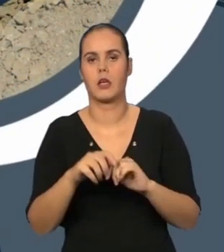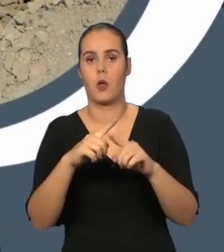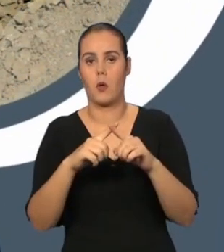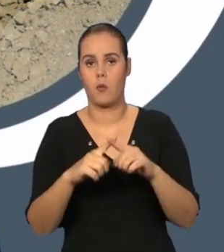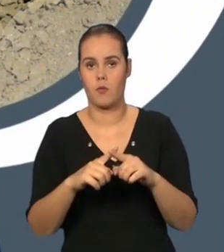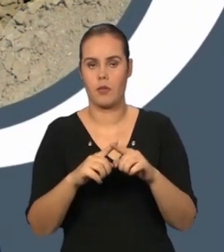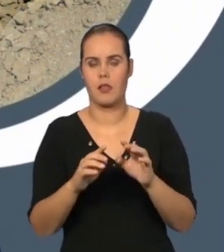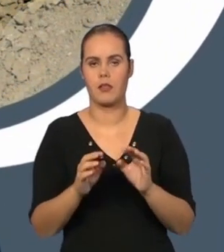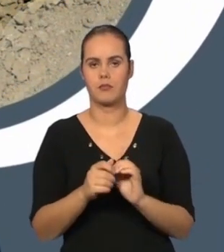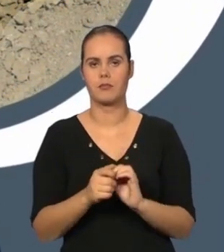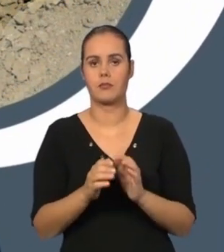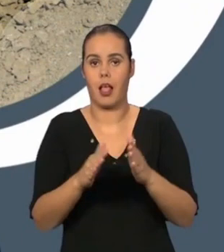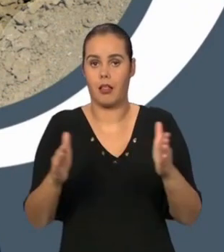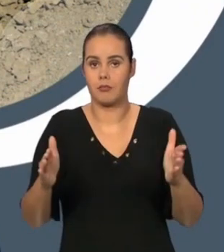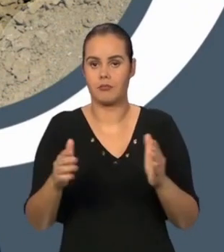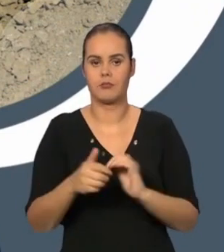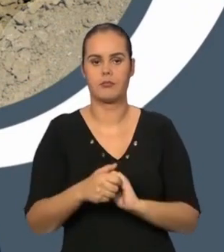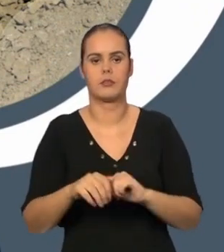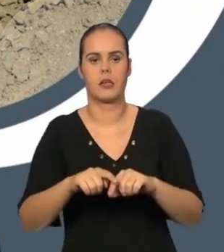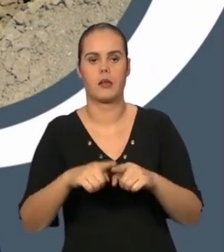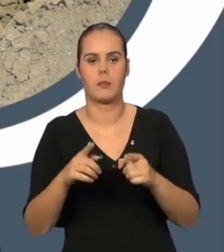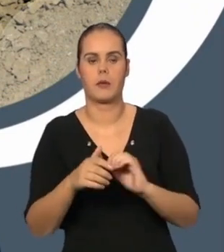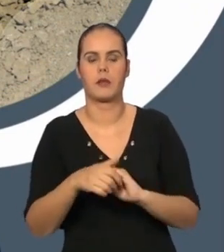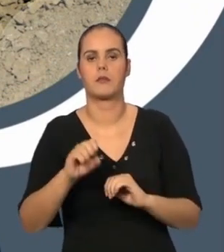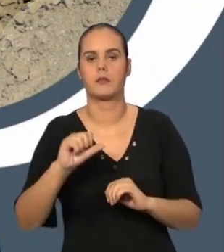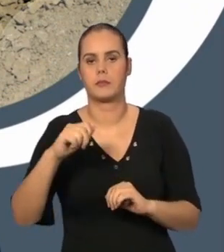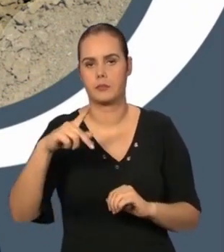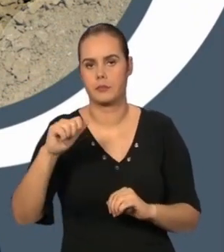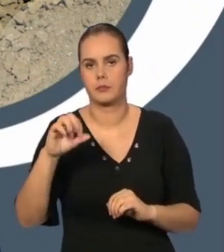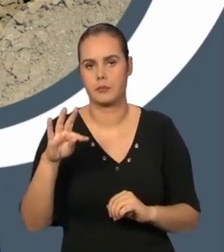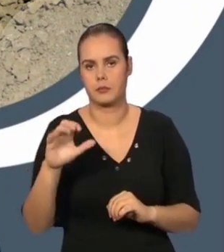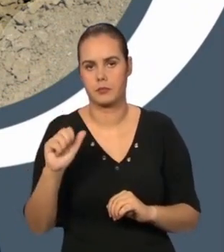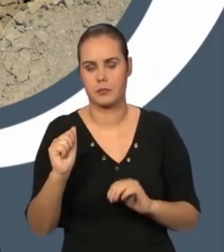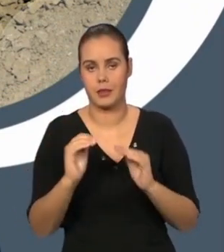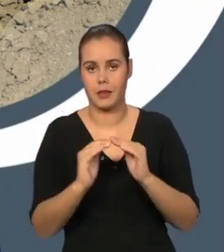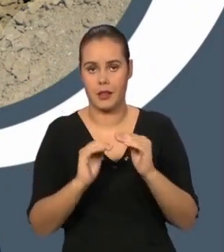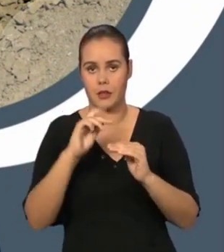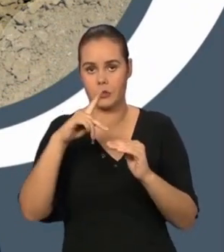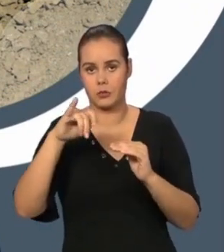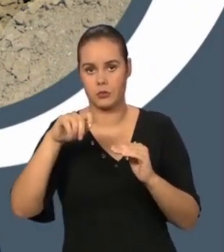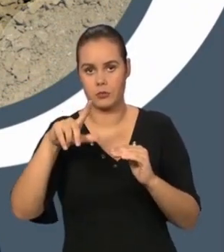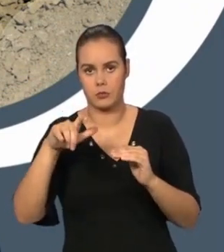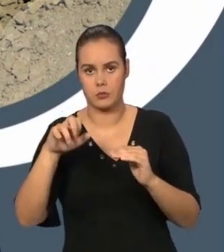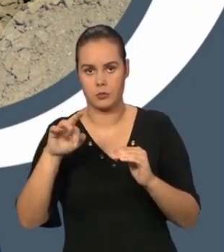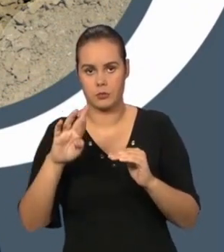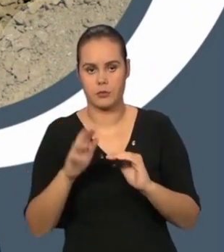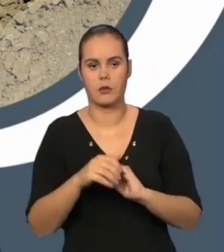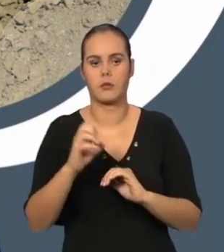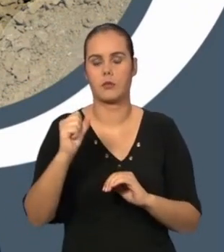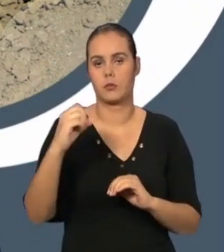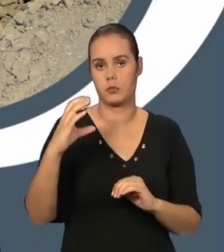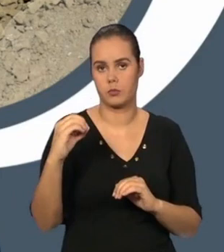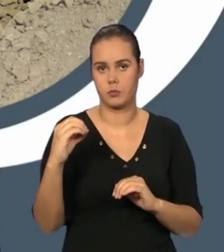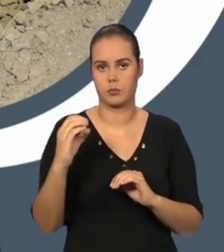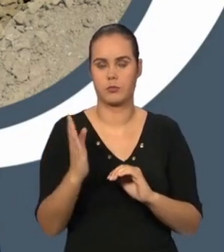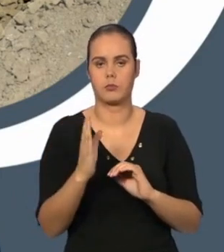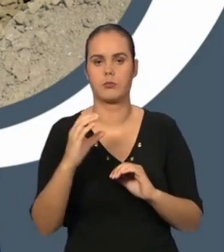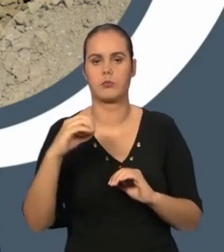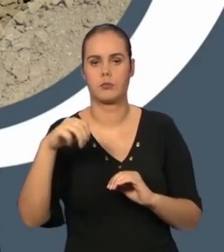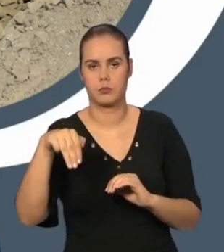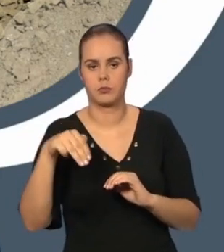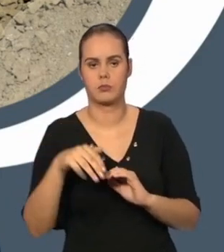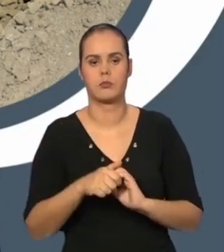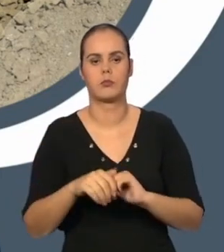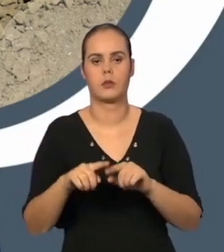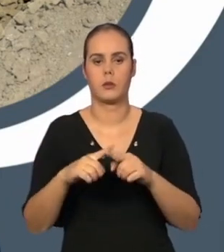da sapata sob pilar, o recomendado é que a dimensão mínima seja de 80 centímetros. O centro da gravidade do pilar, por sua